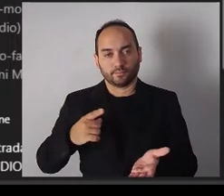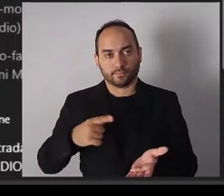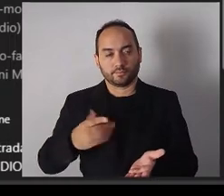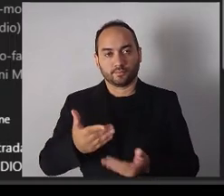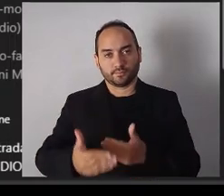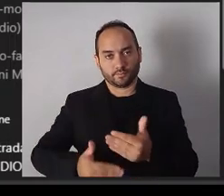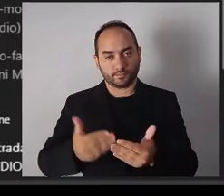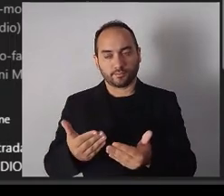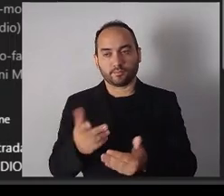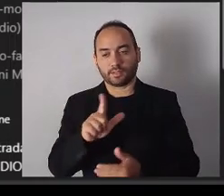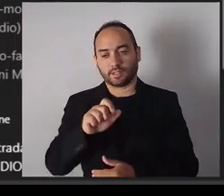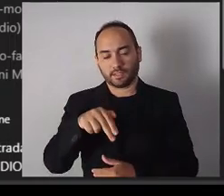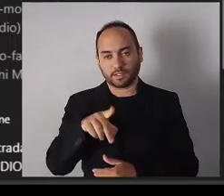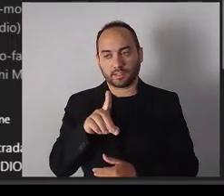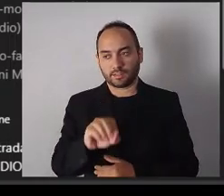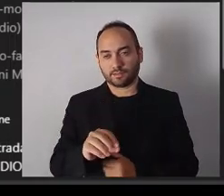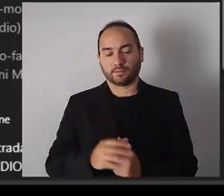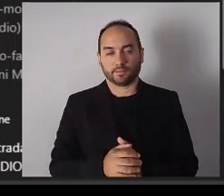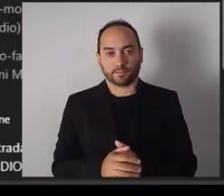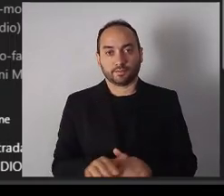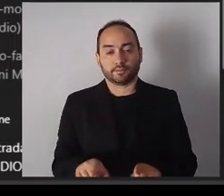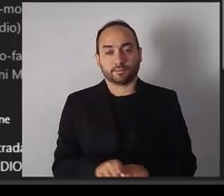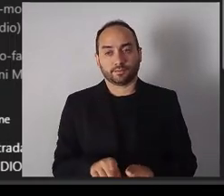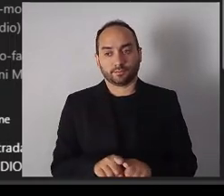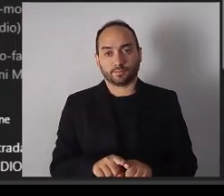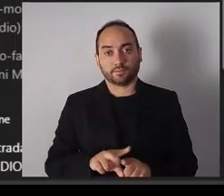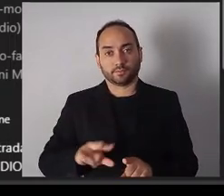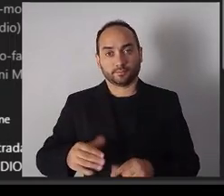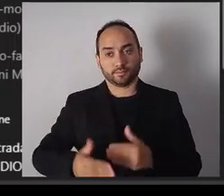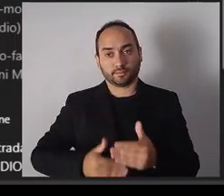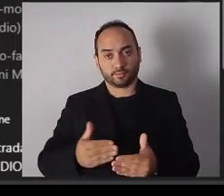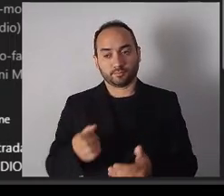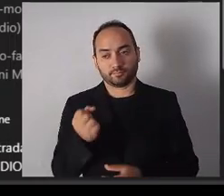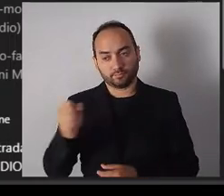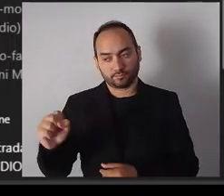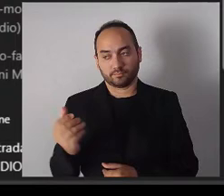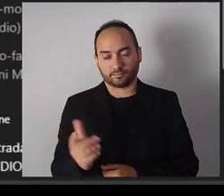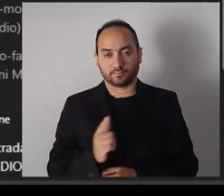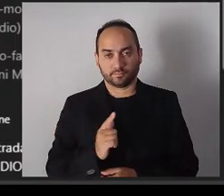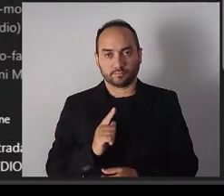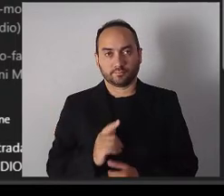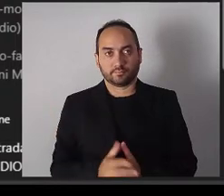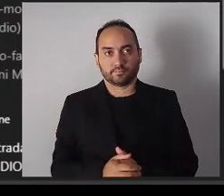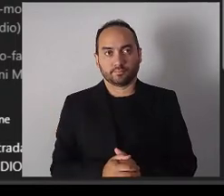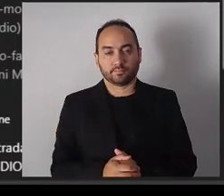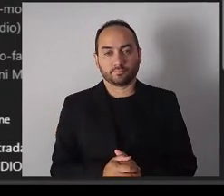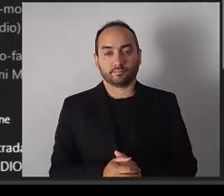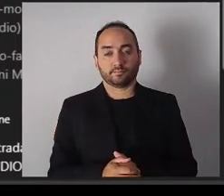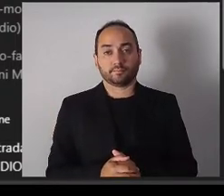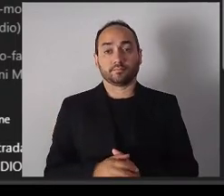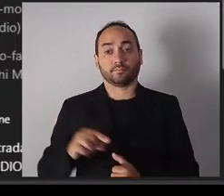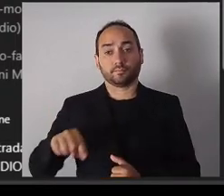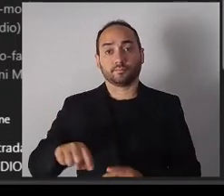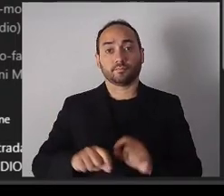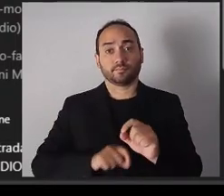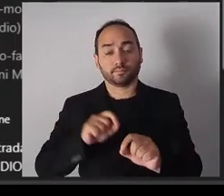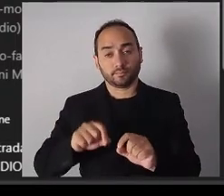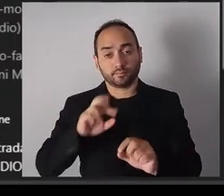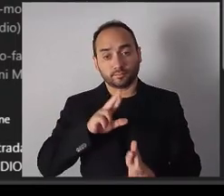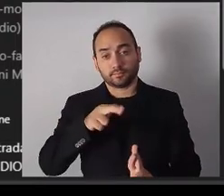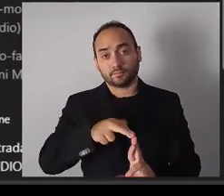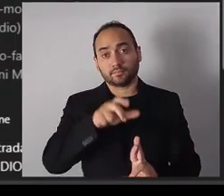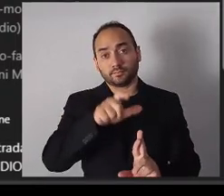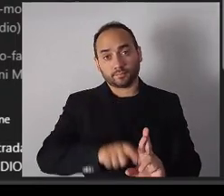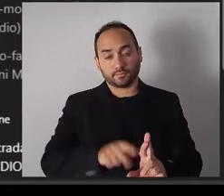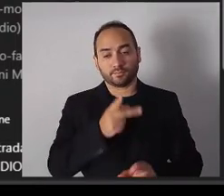doutora Mariana. E a parabenizo também pela belíssima sustentação oral. O caso aqui, excelências, eu represento o